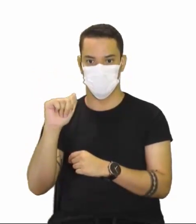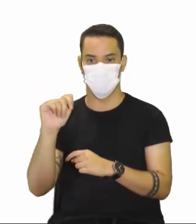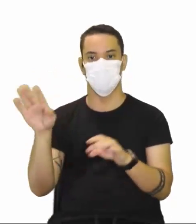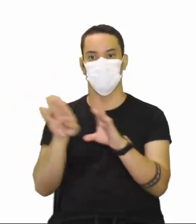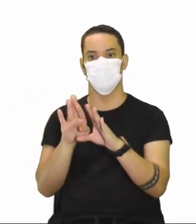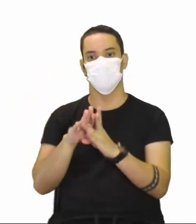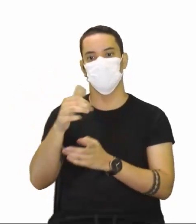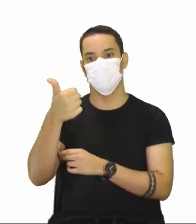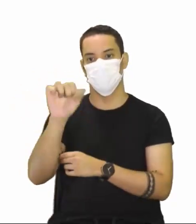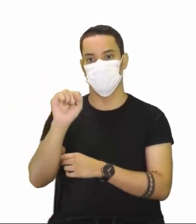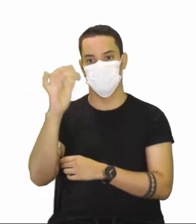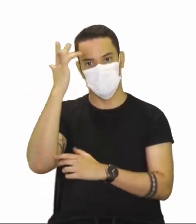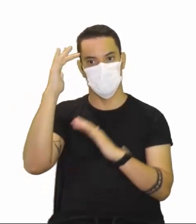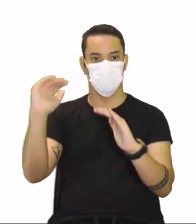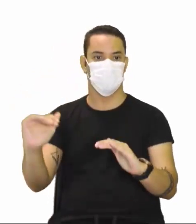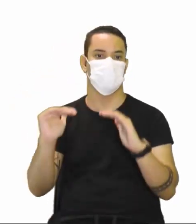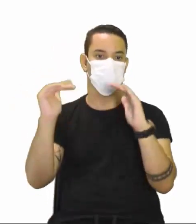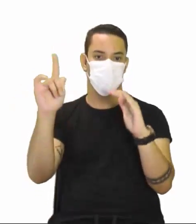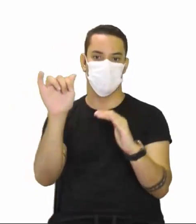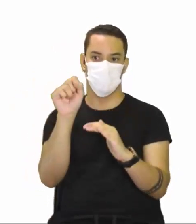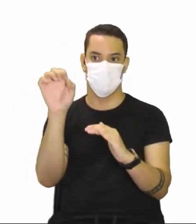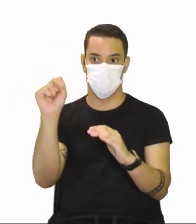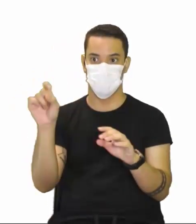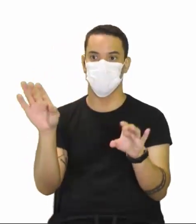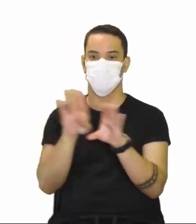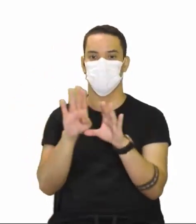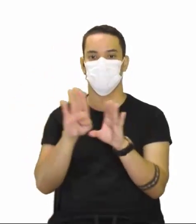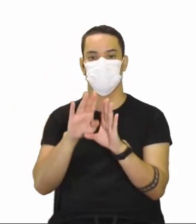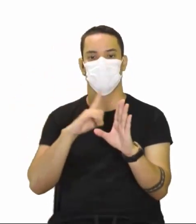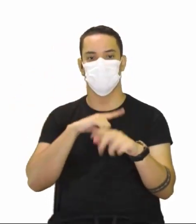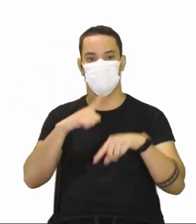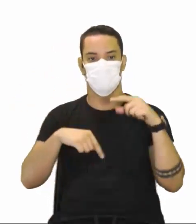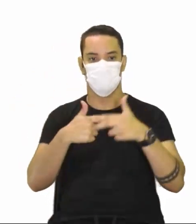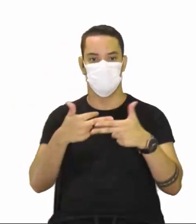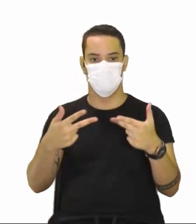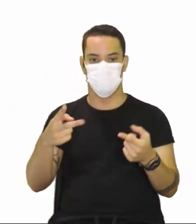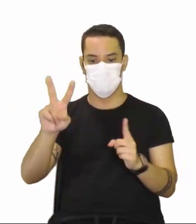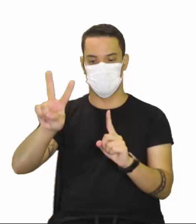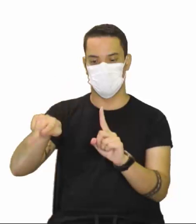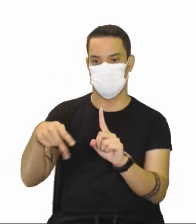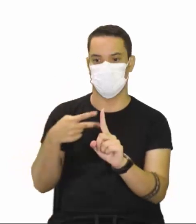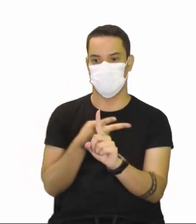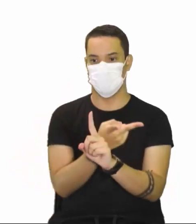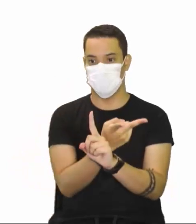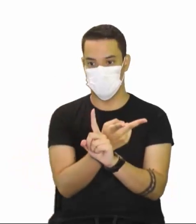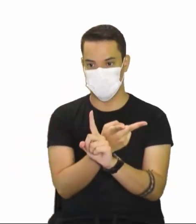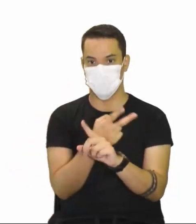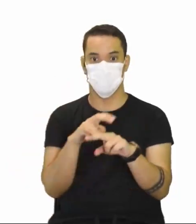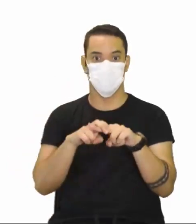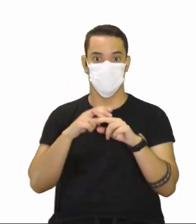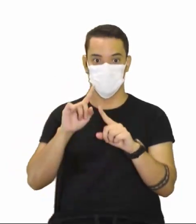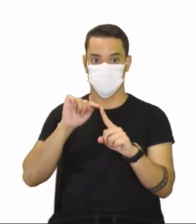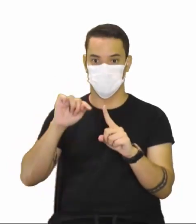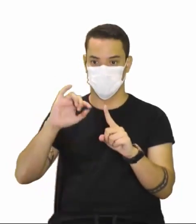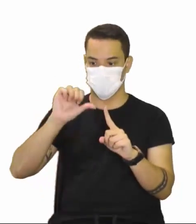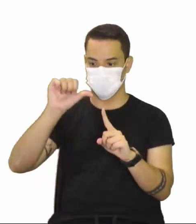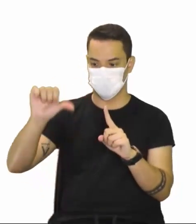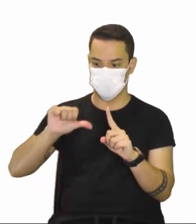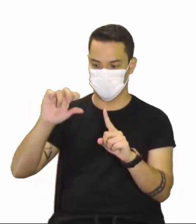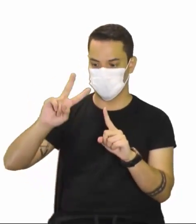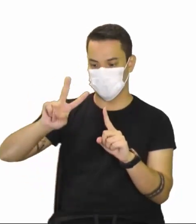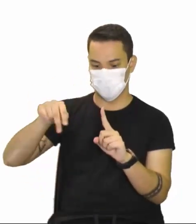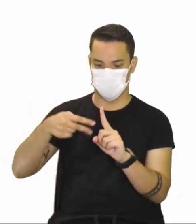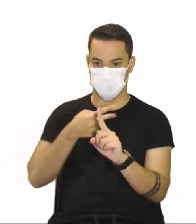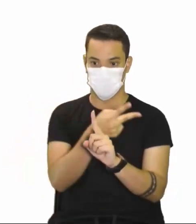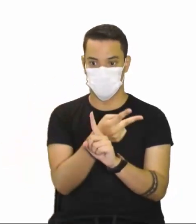e 18, os gases nobres. Demais, nós temos os elementos de transição. Portanto, elemento de transição,